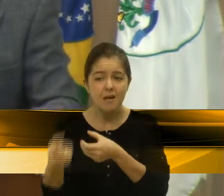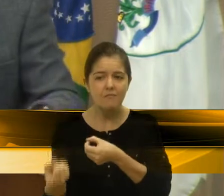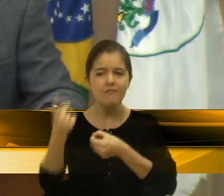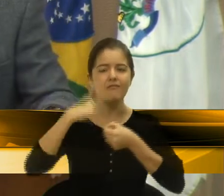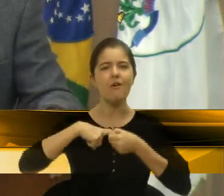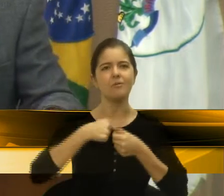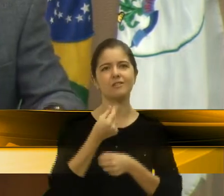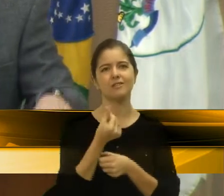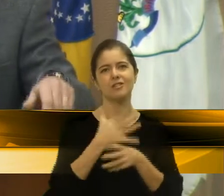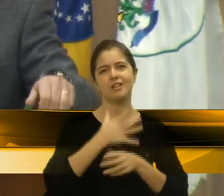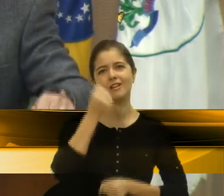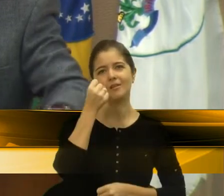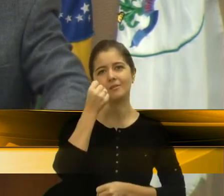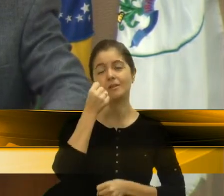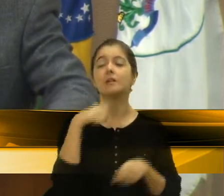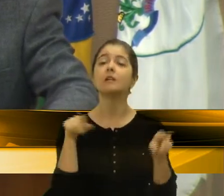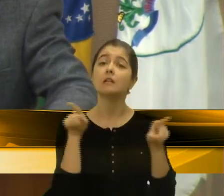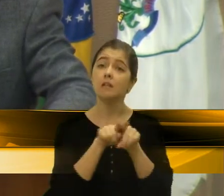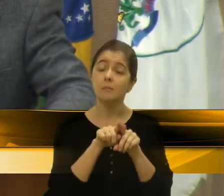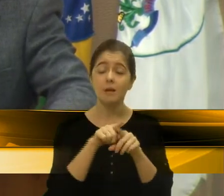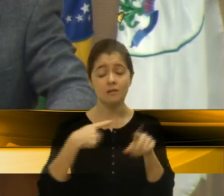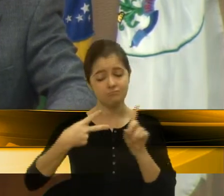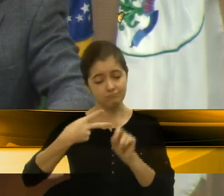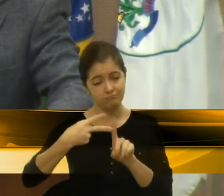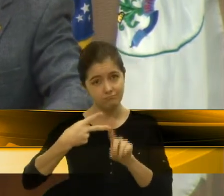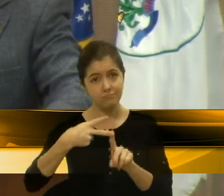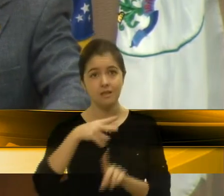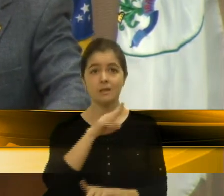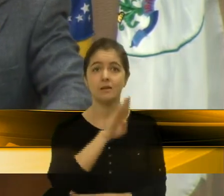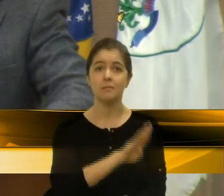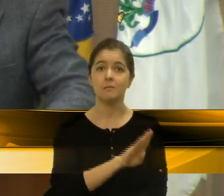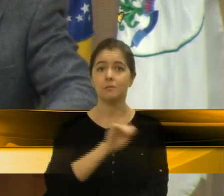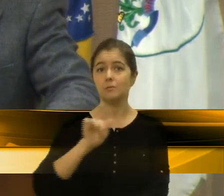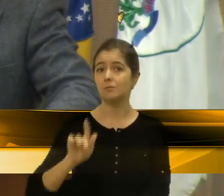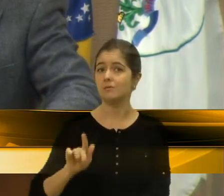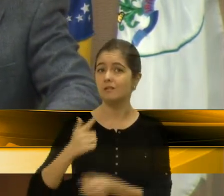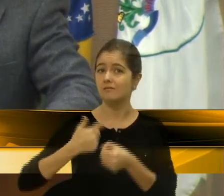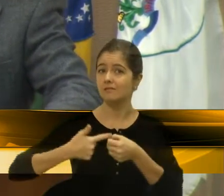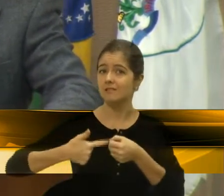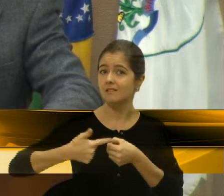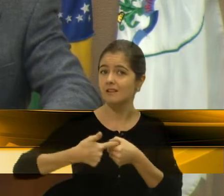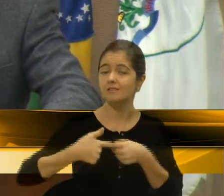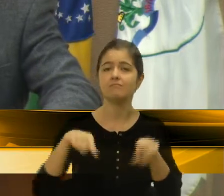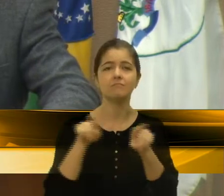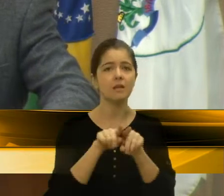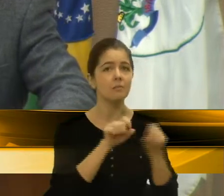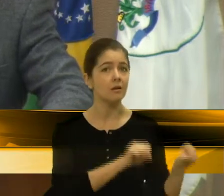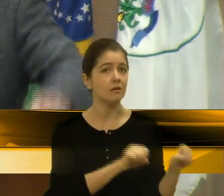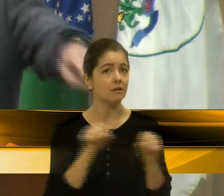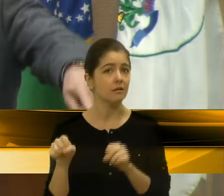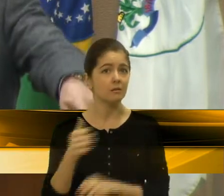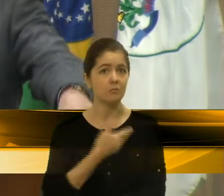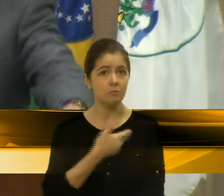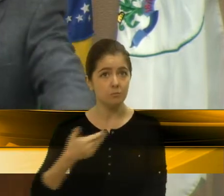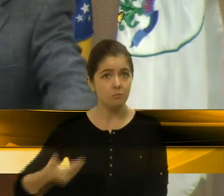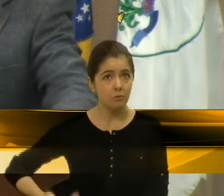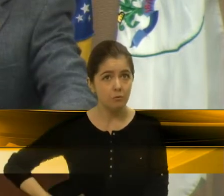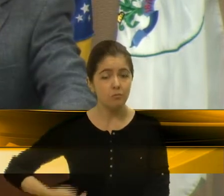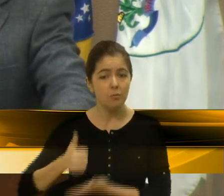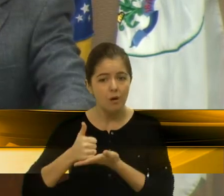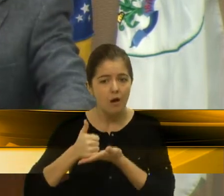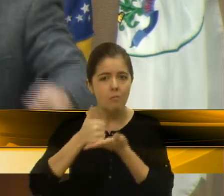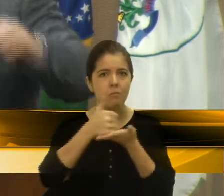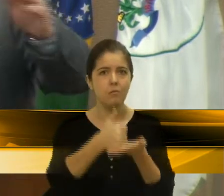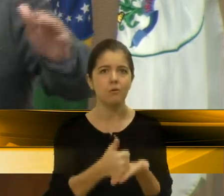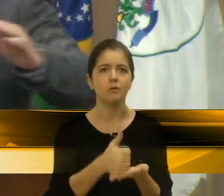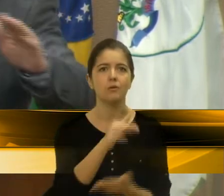como exemplo aqui Bento Gonçalves, que o próprio poder público, apoiando o Fundaparque,